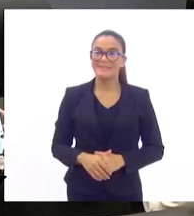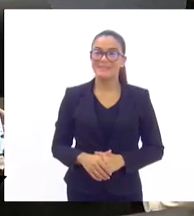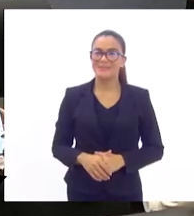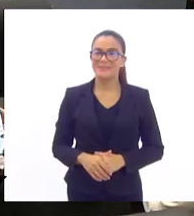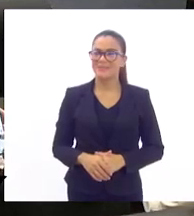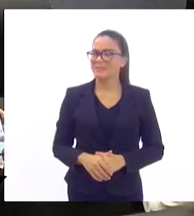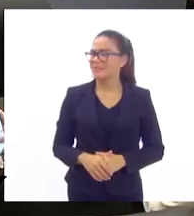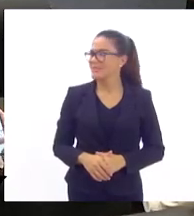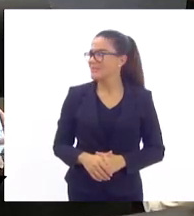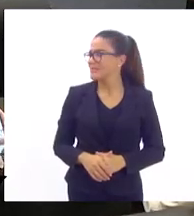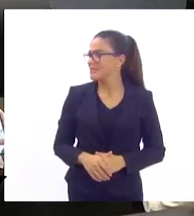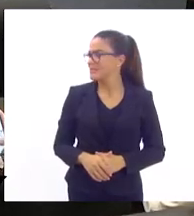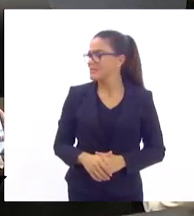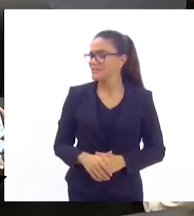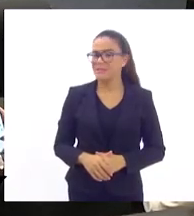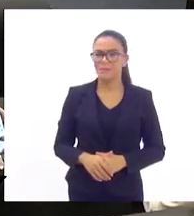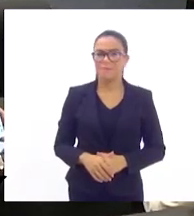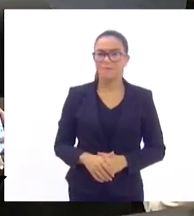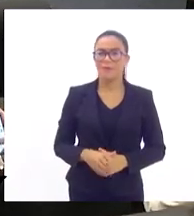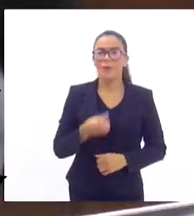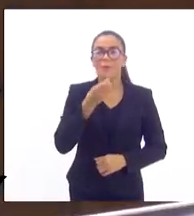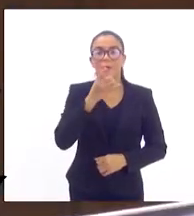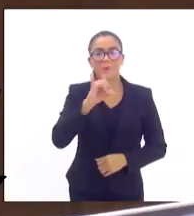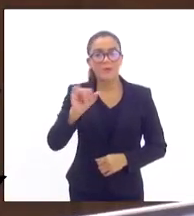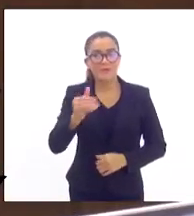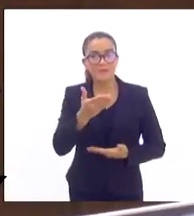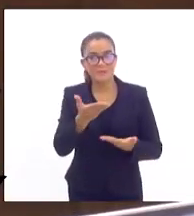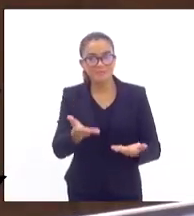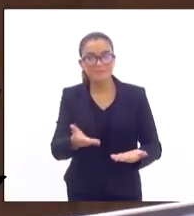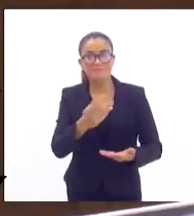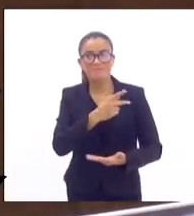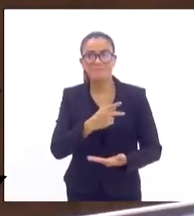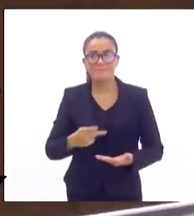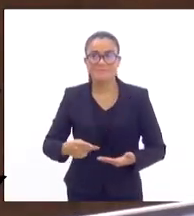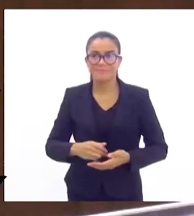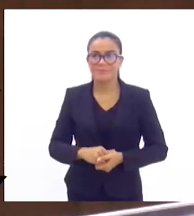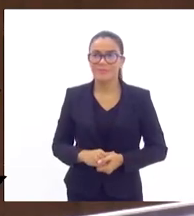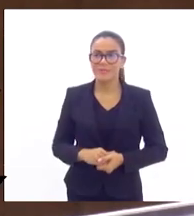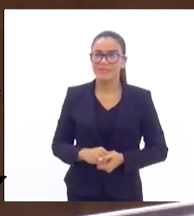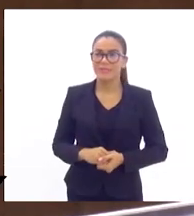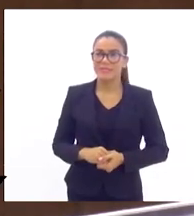Alô? Por favor. Bom dia, senhor presidente. Bom dia. Bom dia a todos presentes.